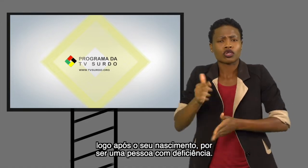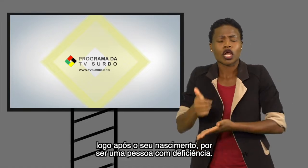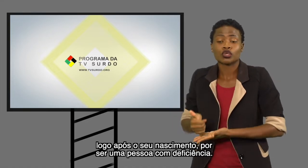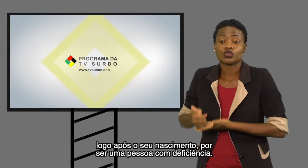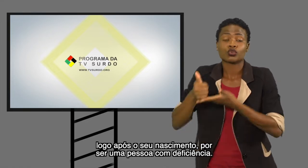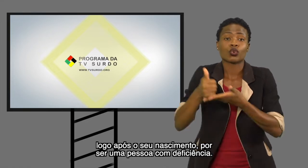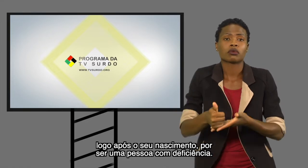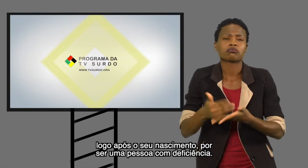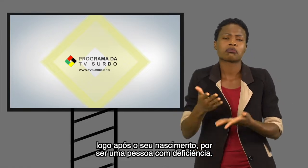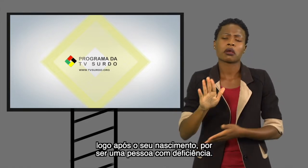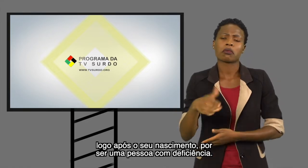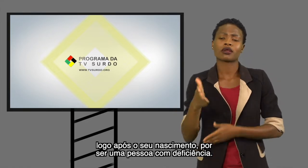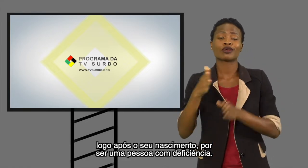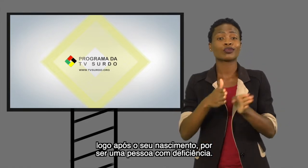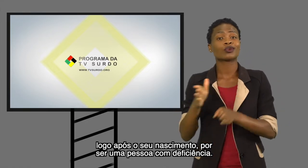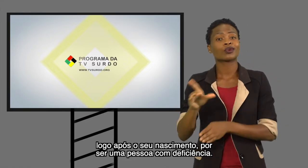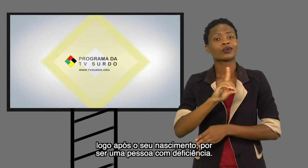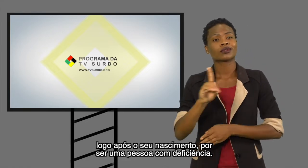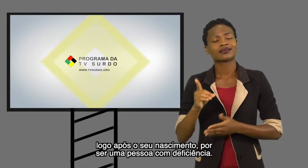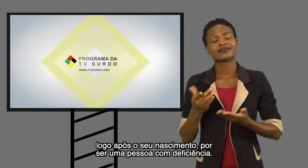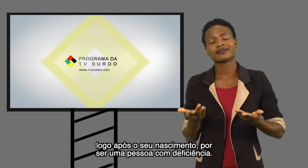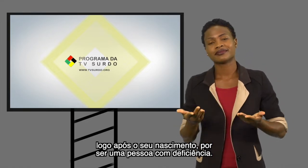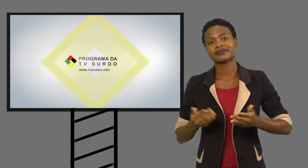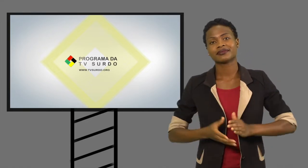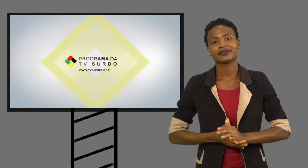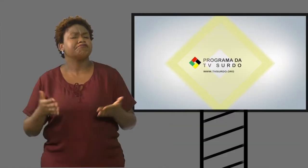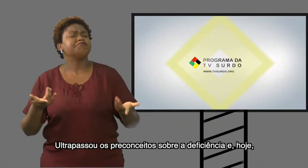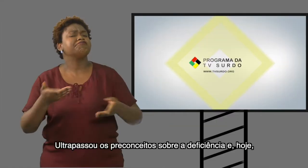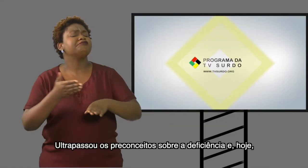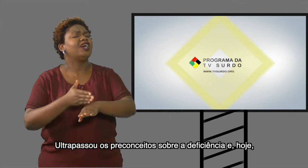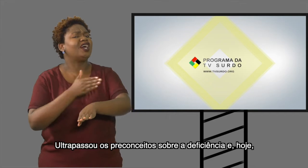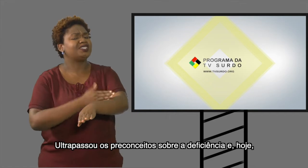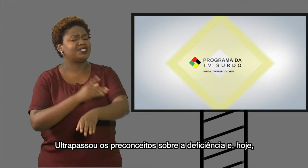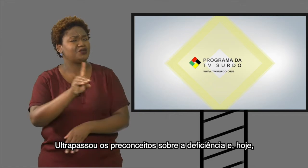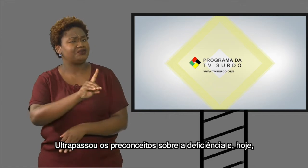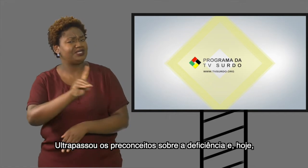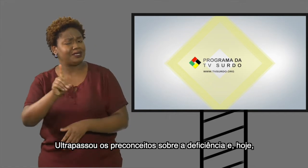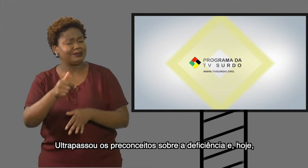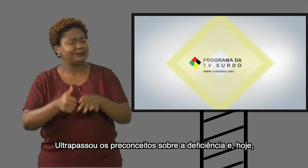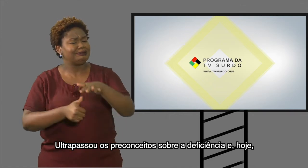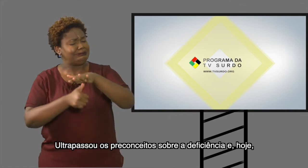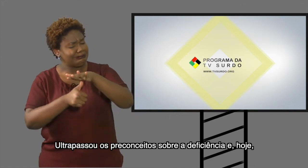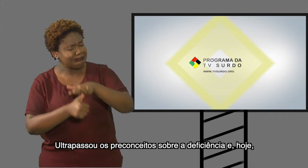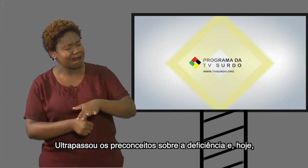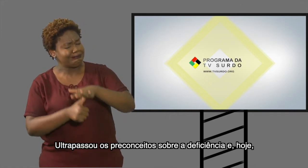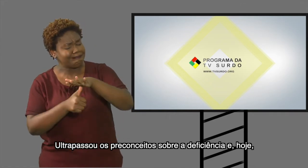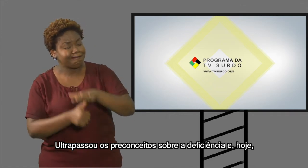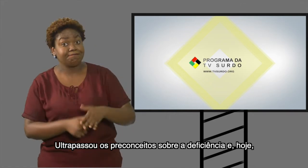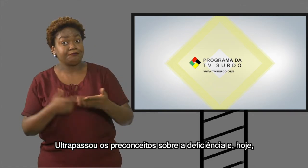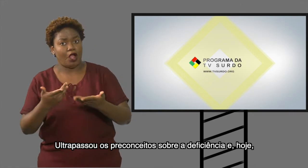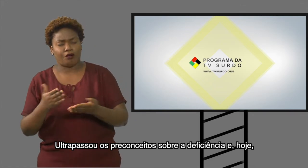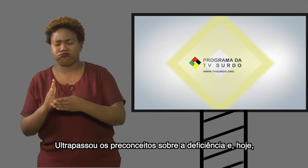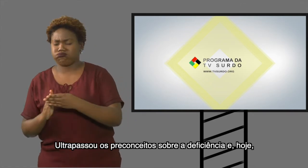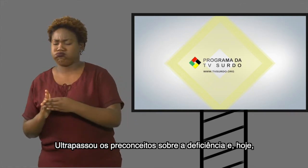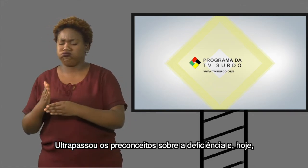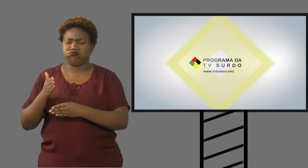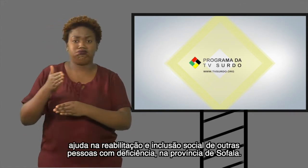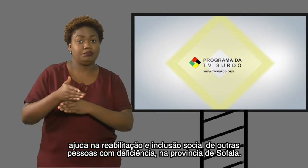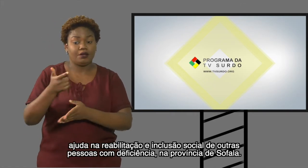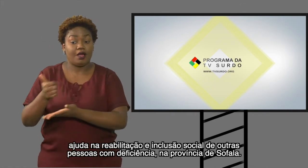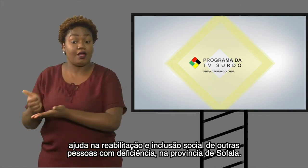nascimento por ser uma pessoa com deficiência. Ultrapassou os preconceitos sobre a deficiência e hoje